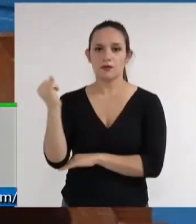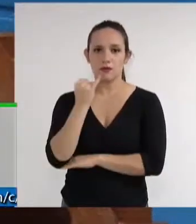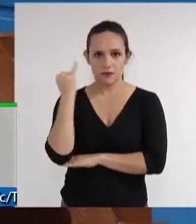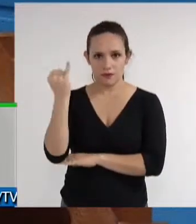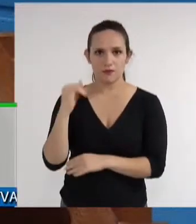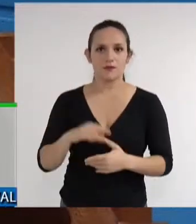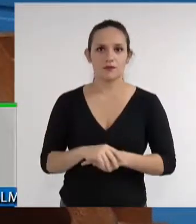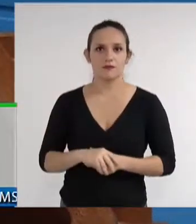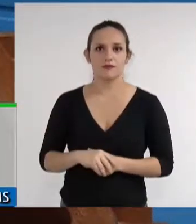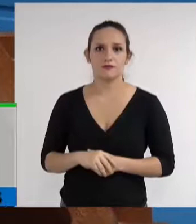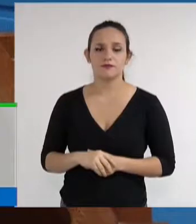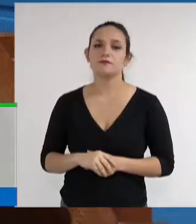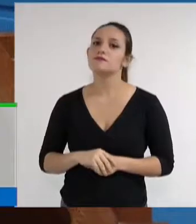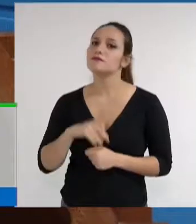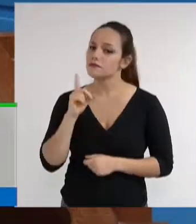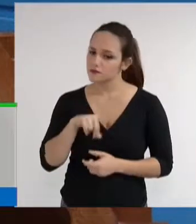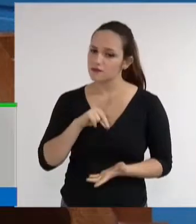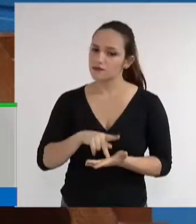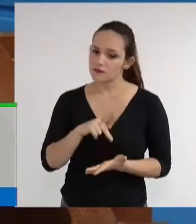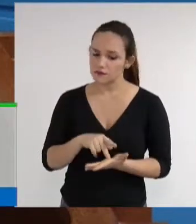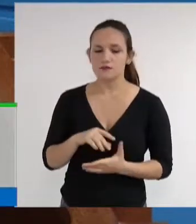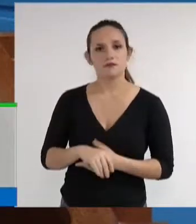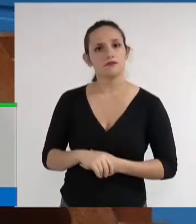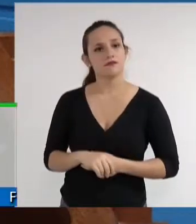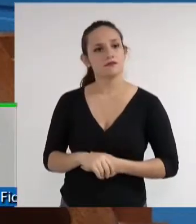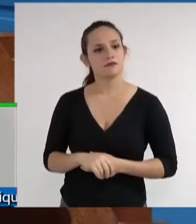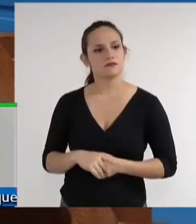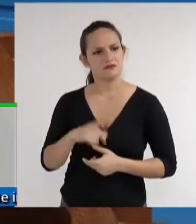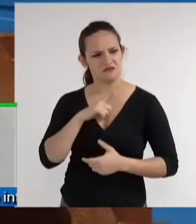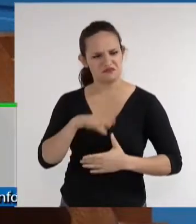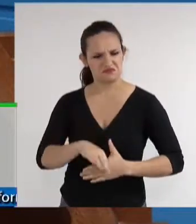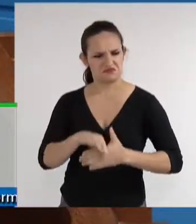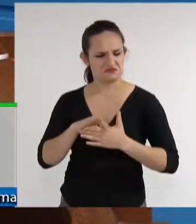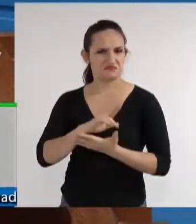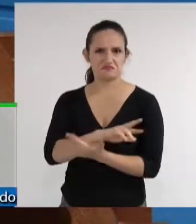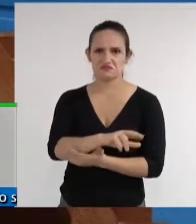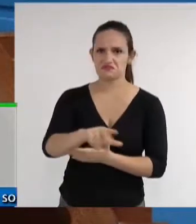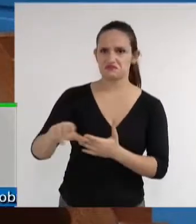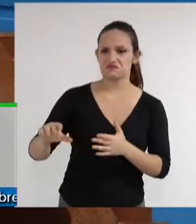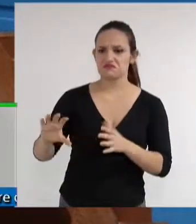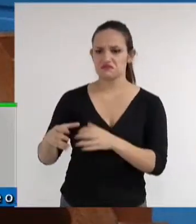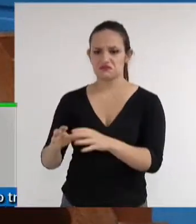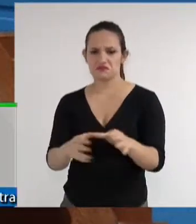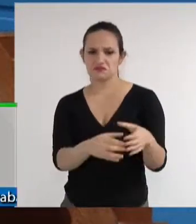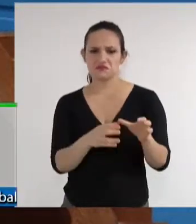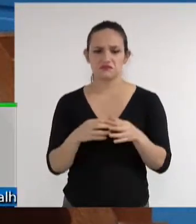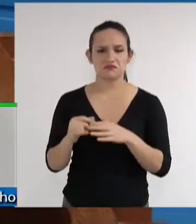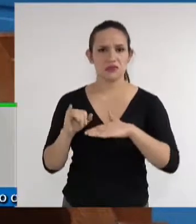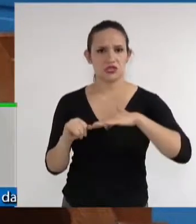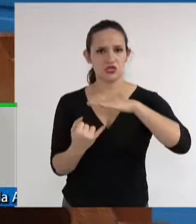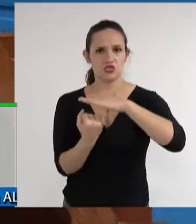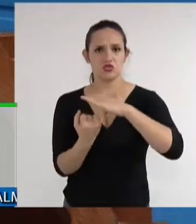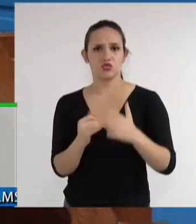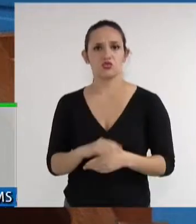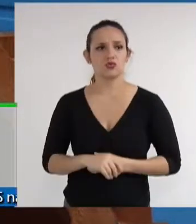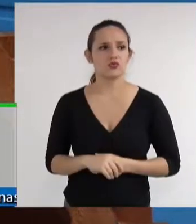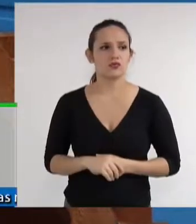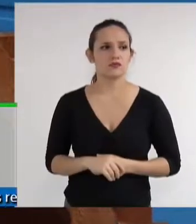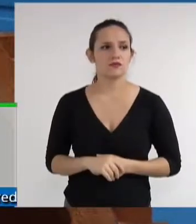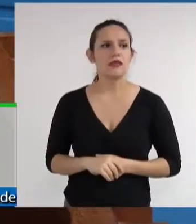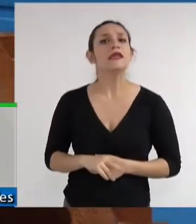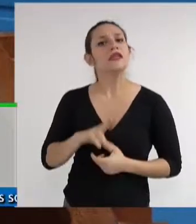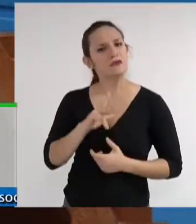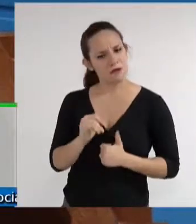reunião muito representativa, com a presença, digo, de várias instituições que estarão,